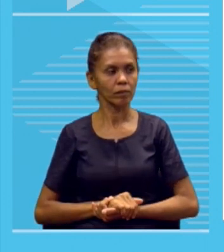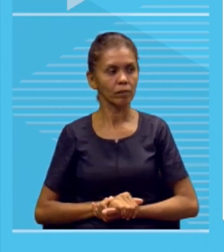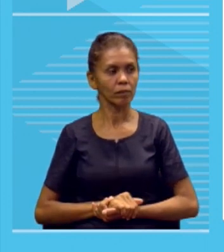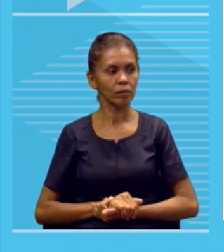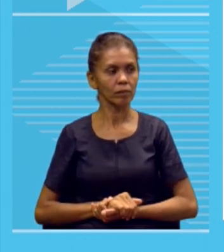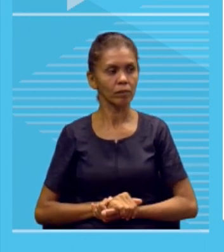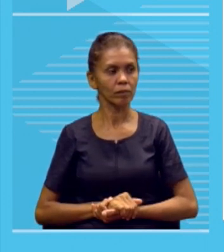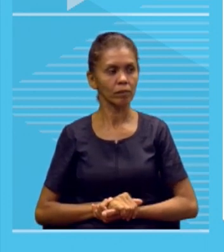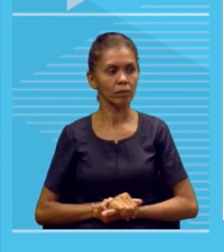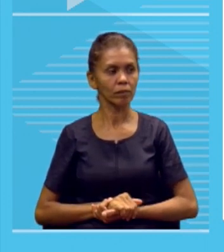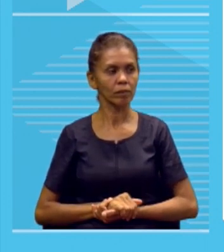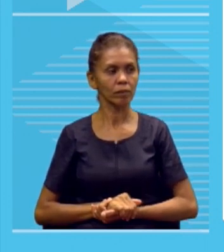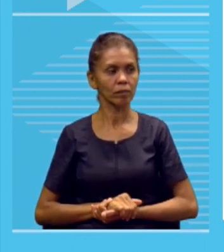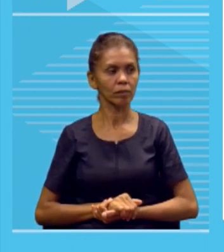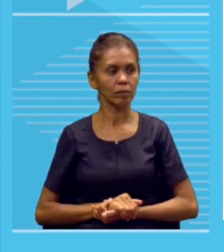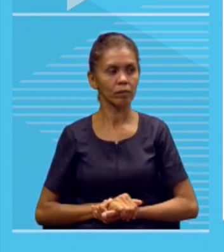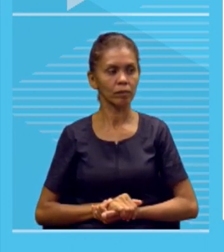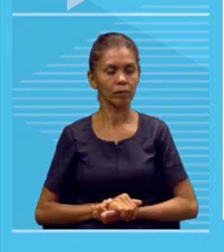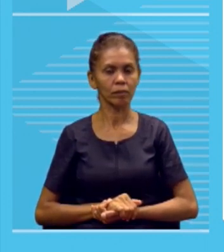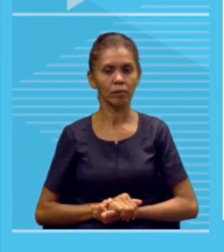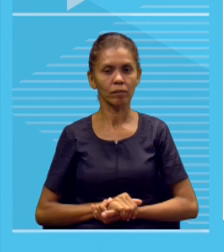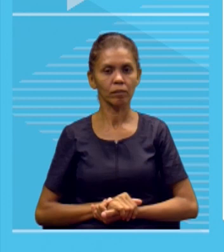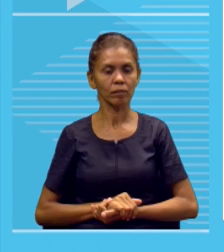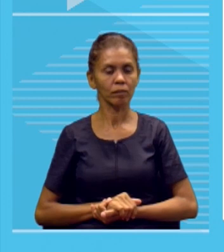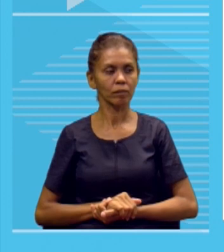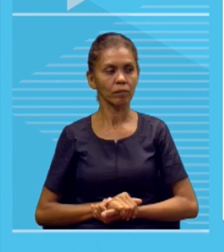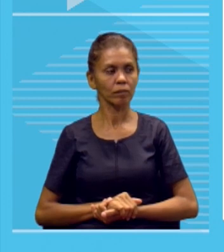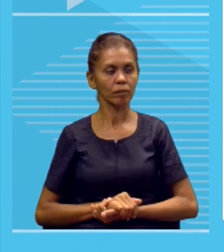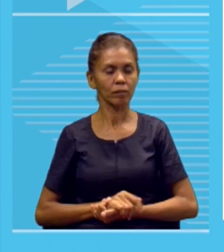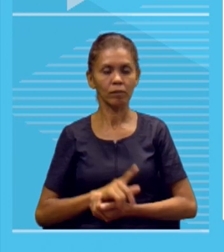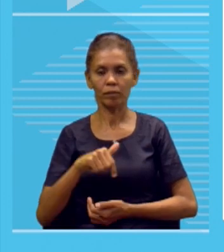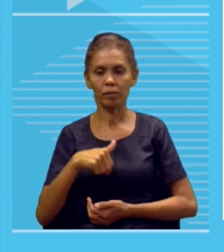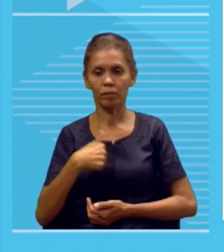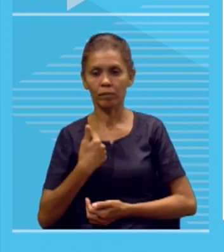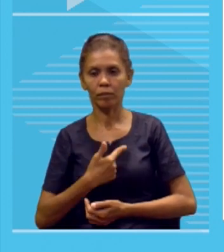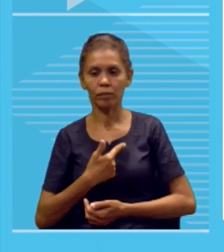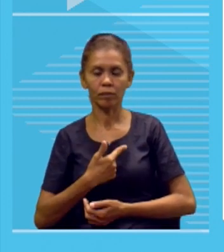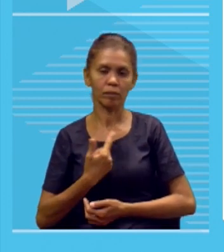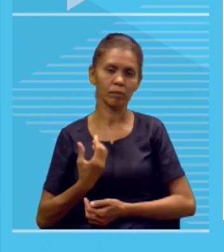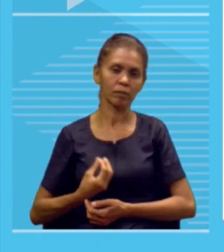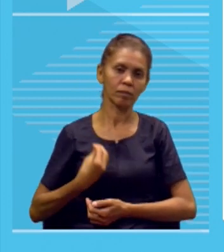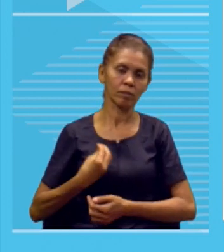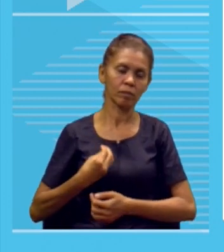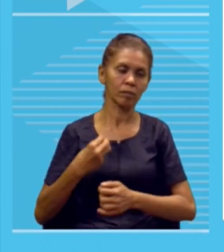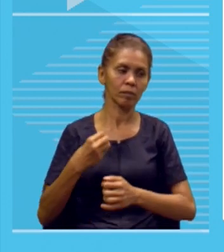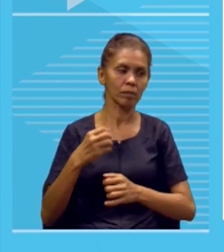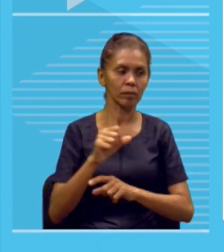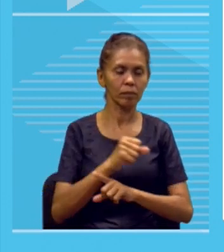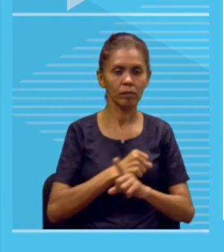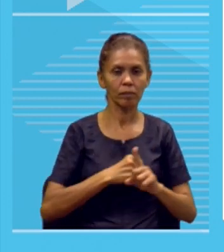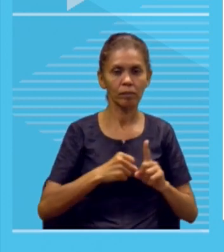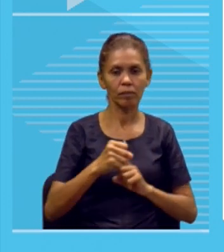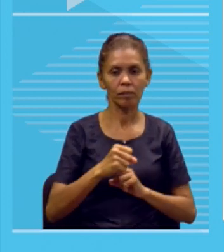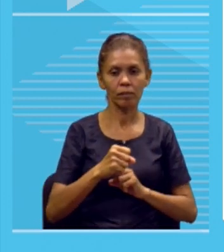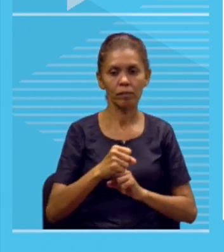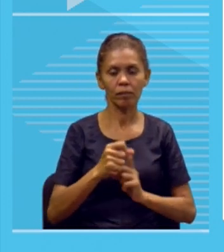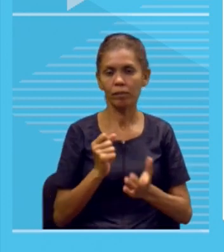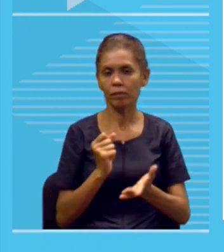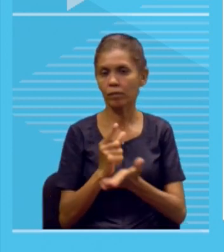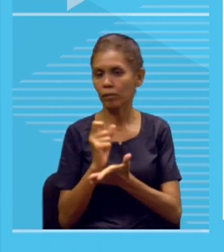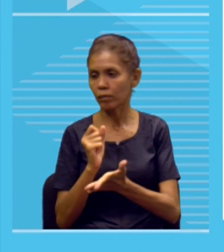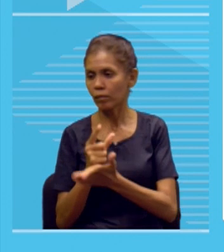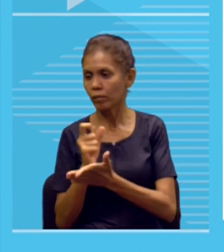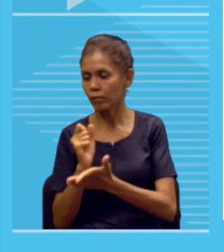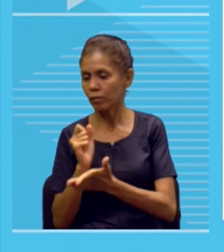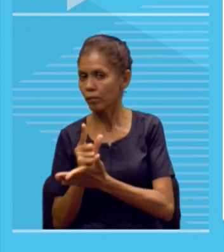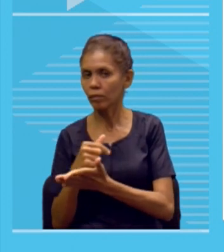Gente, de fato a gente vive dentro de uma sociedade que a ideia é que as pessoas elas possam consumir cada vez mais, mas também não dá